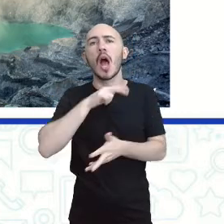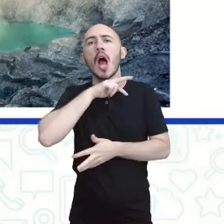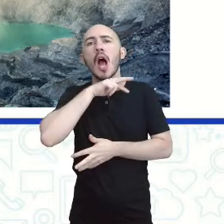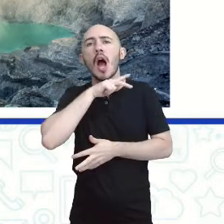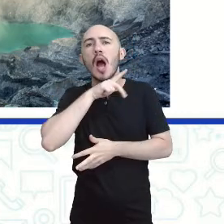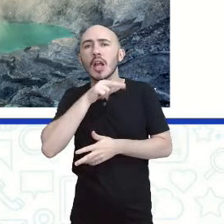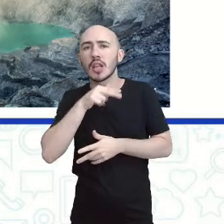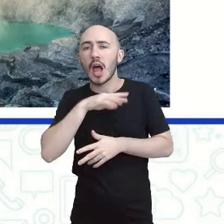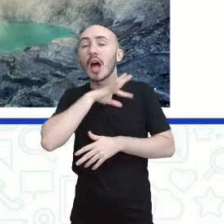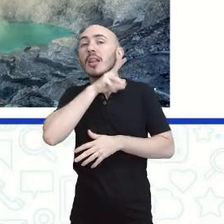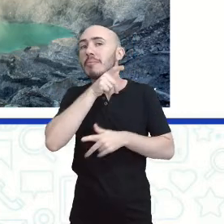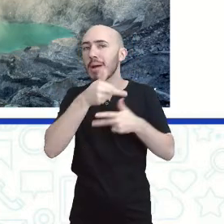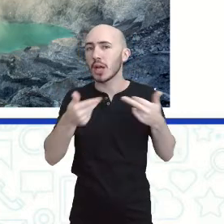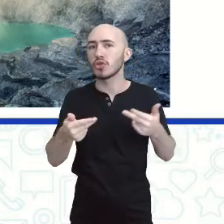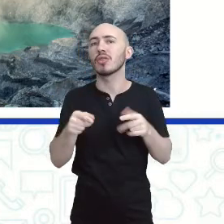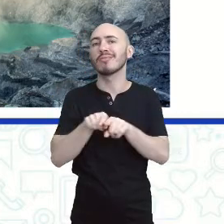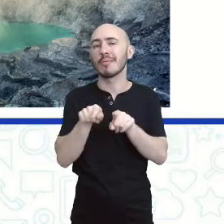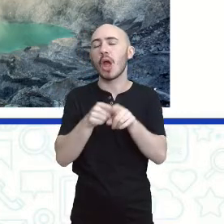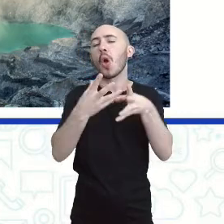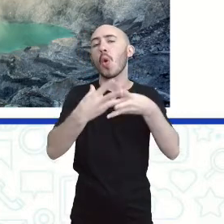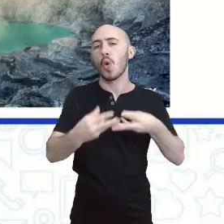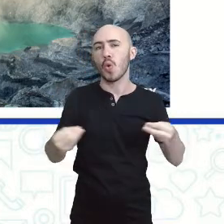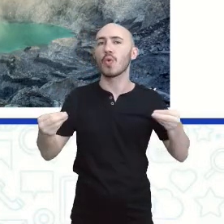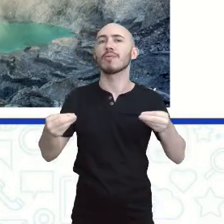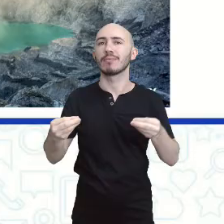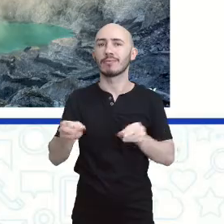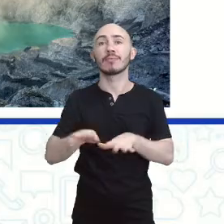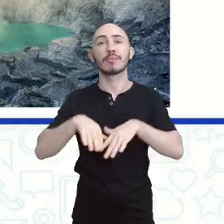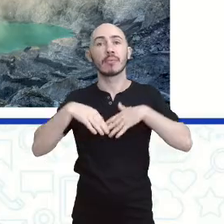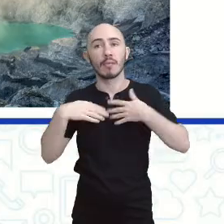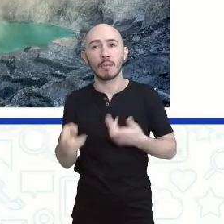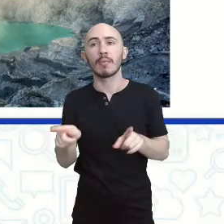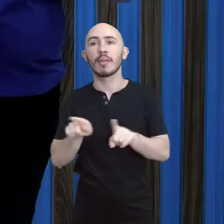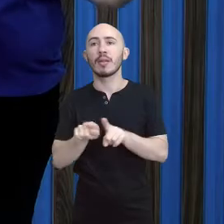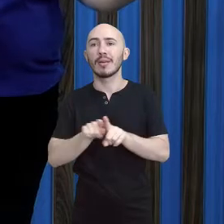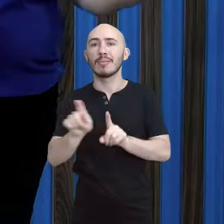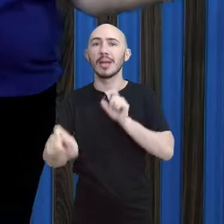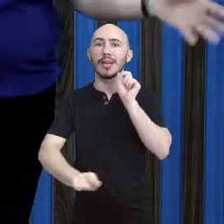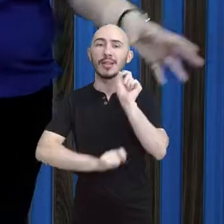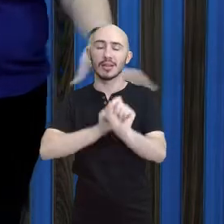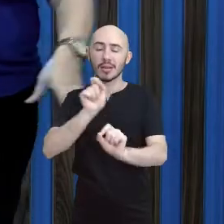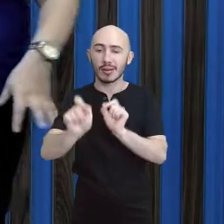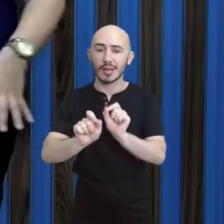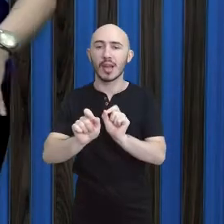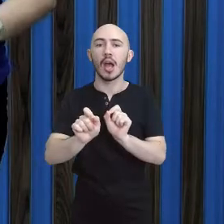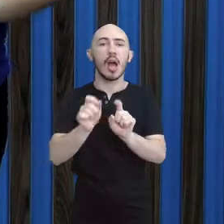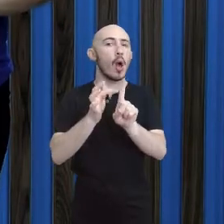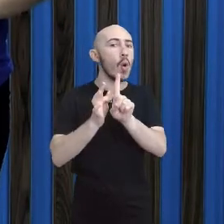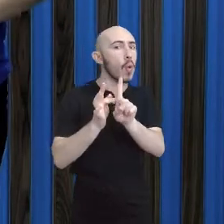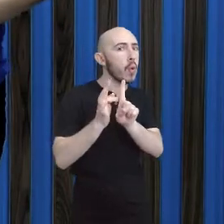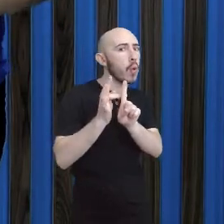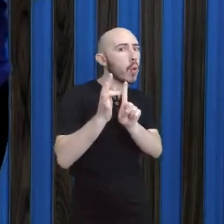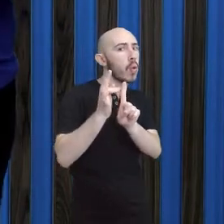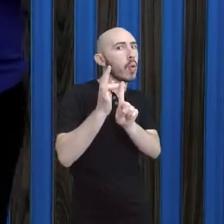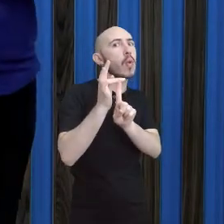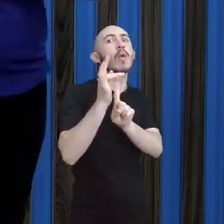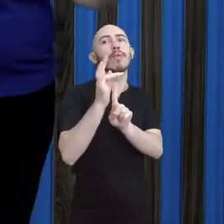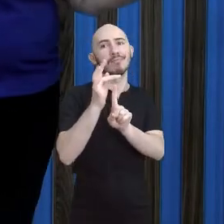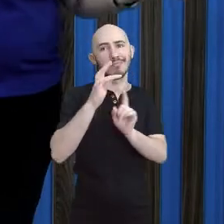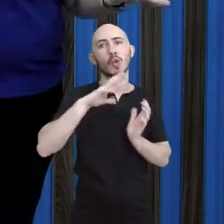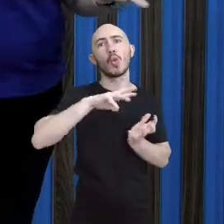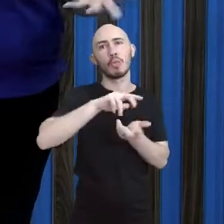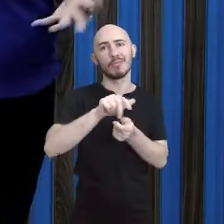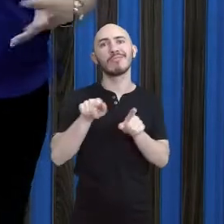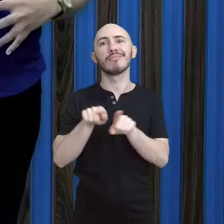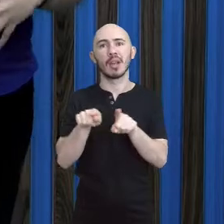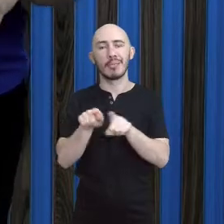né? Outra coisa, aquecimentos, né? Depois das glaciações, aquecimentos e